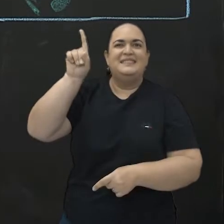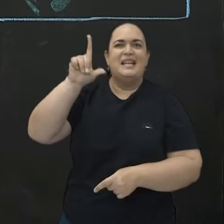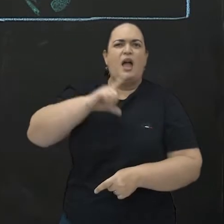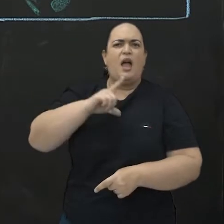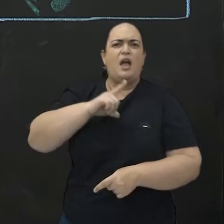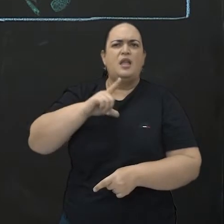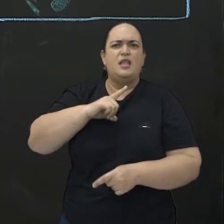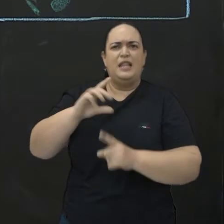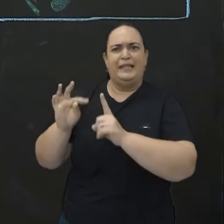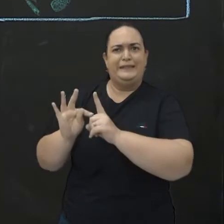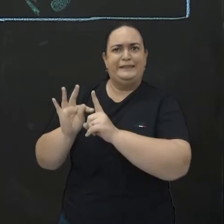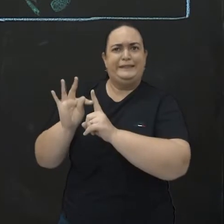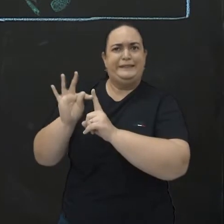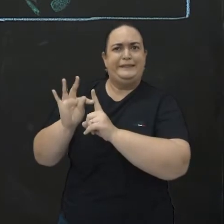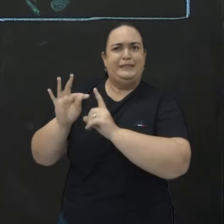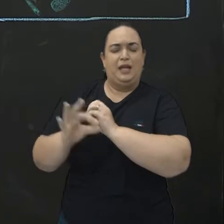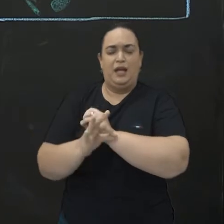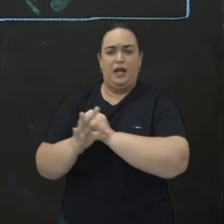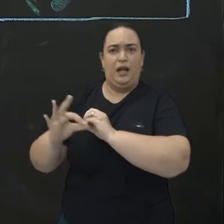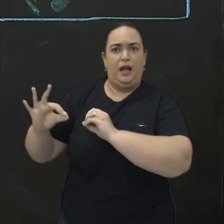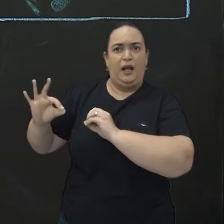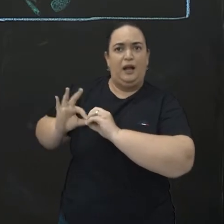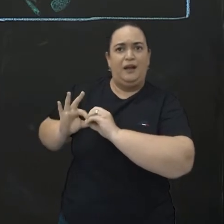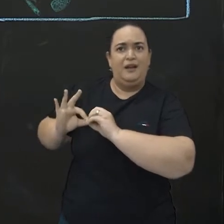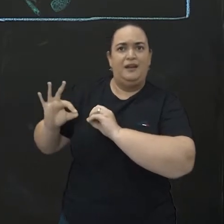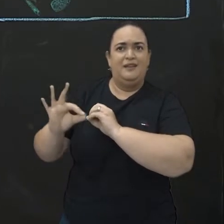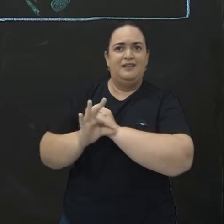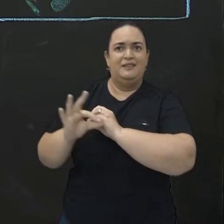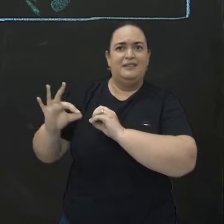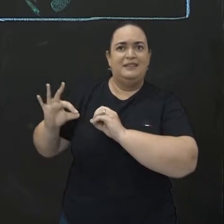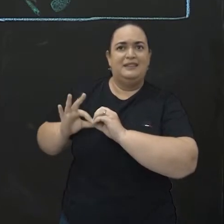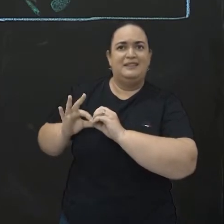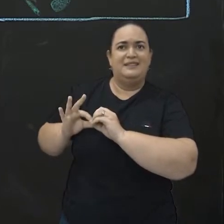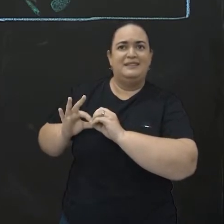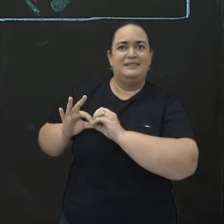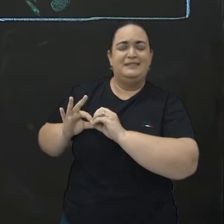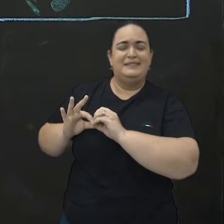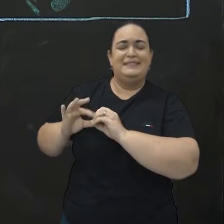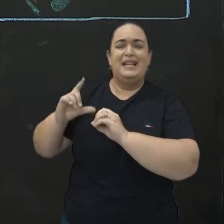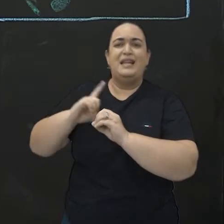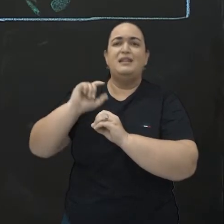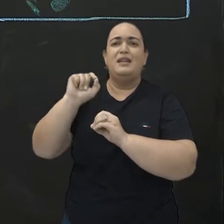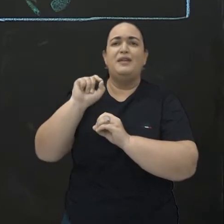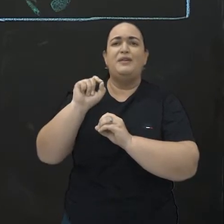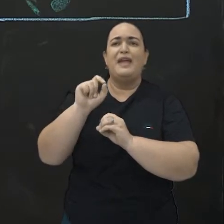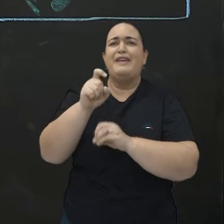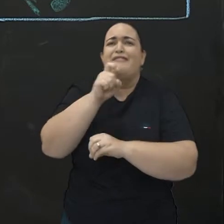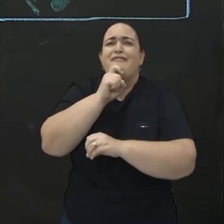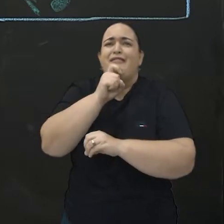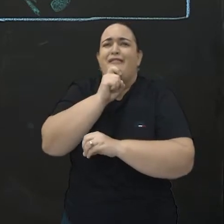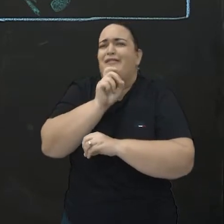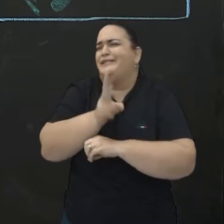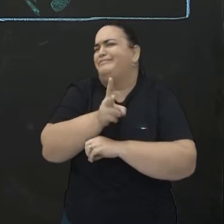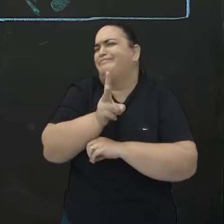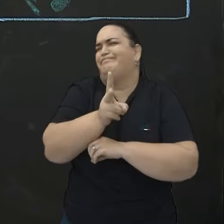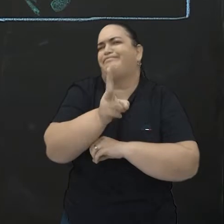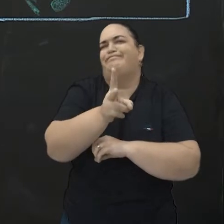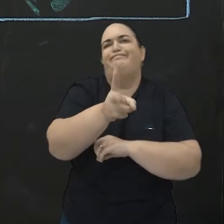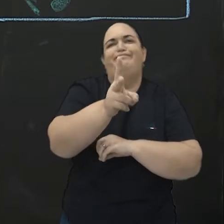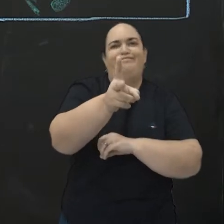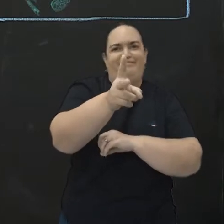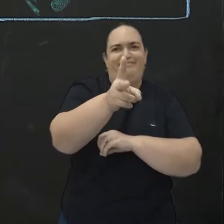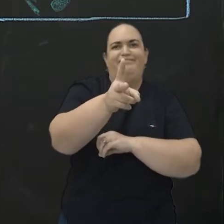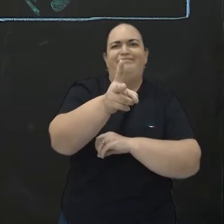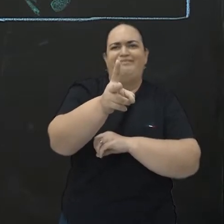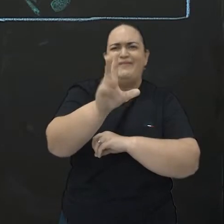à latitude de áreas polares, com uma característica de gelo permanente. Temos a região